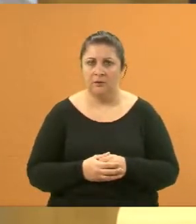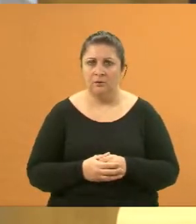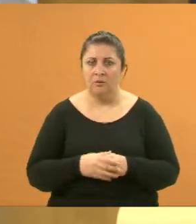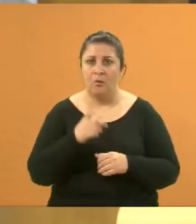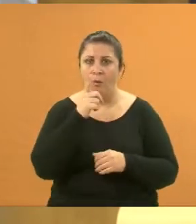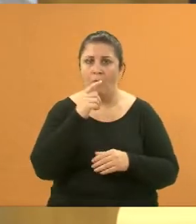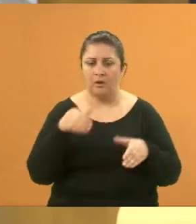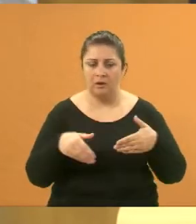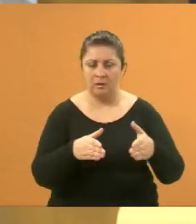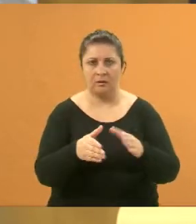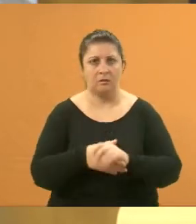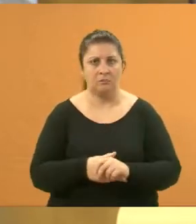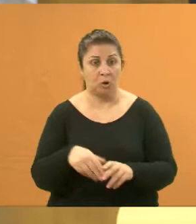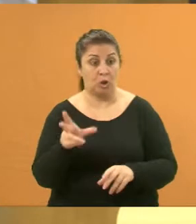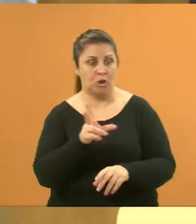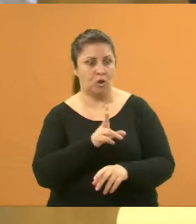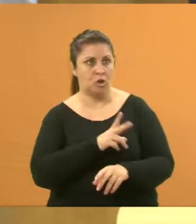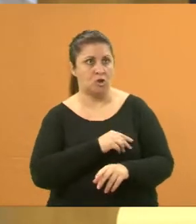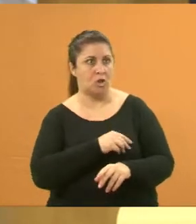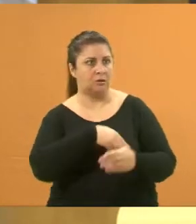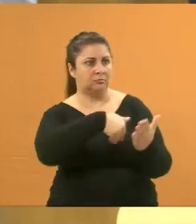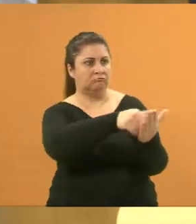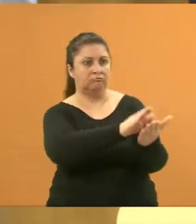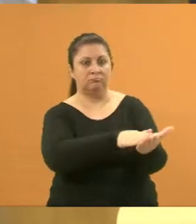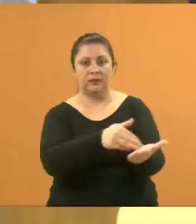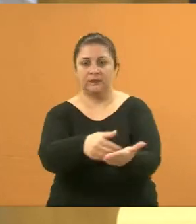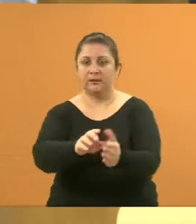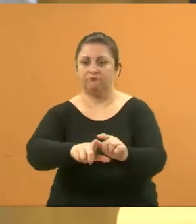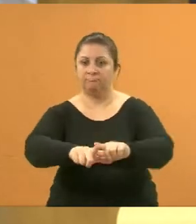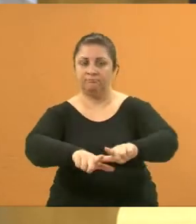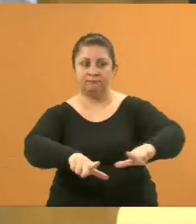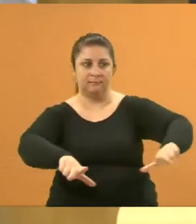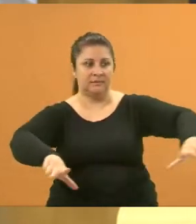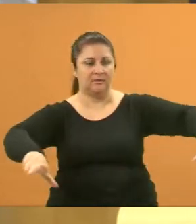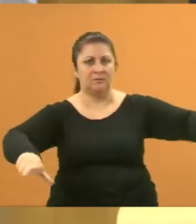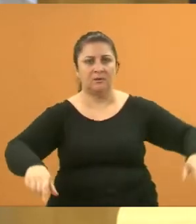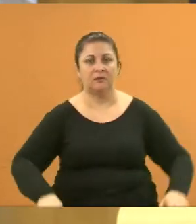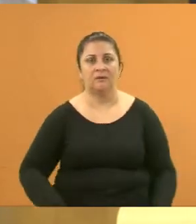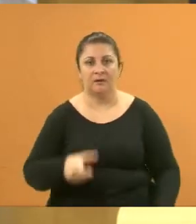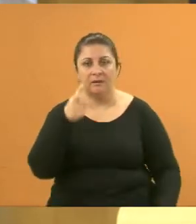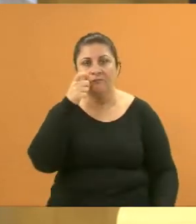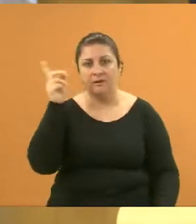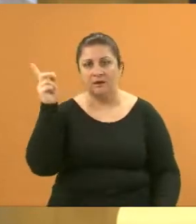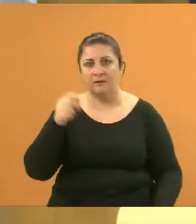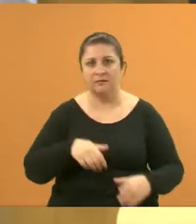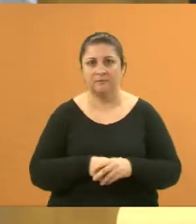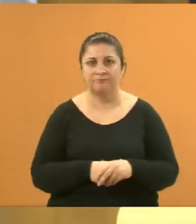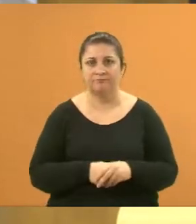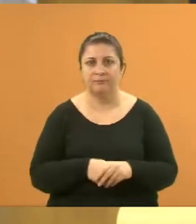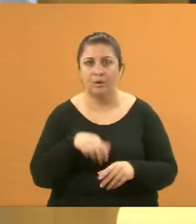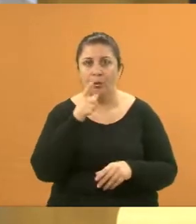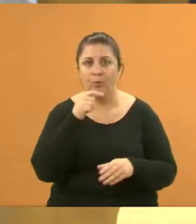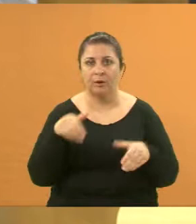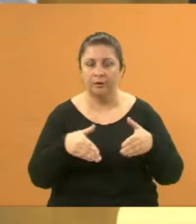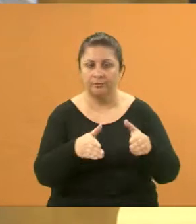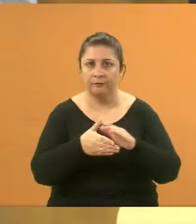Rio Paraíba, nossa, ia ser pintado de ouro as margens do Rio Paraíba. Vai lá ver o jeito que está a margem do Rio Paraíba,